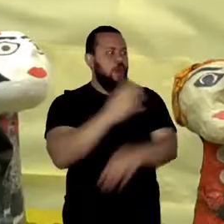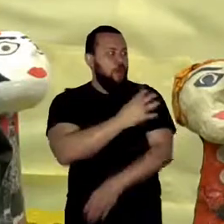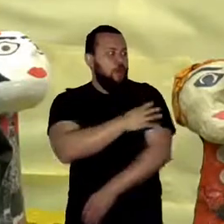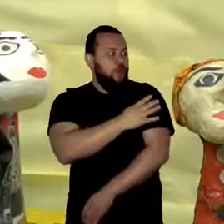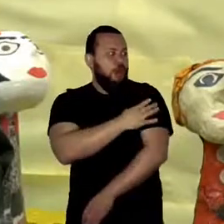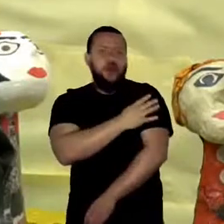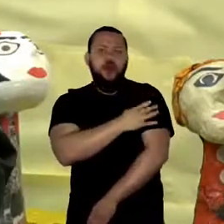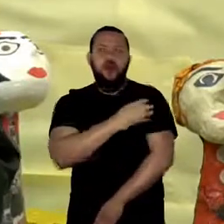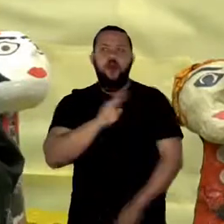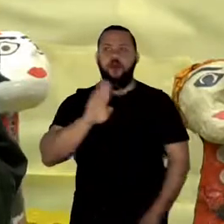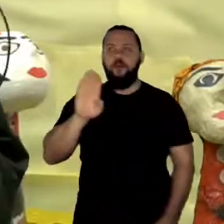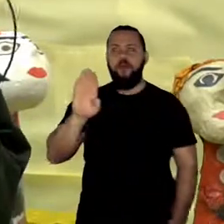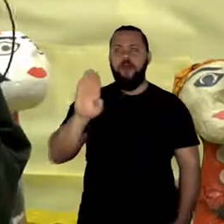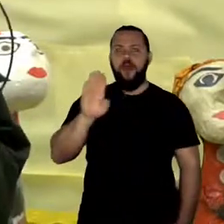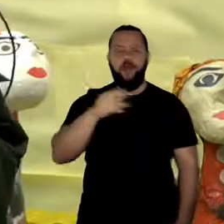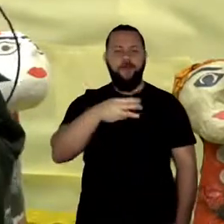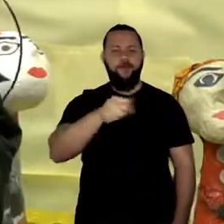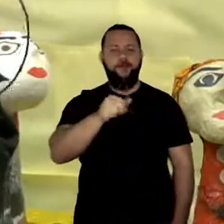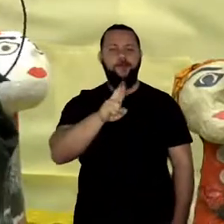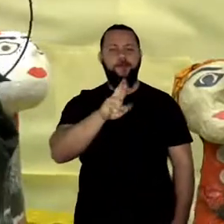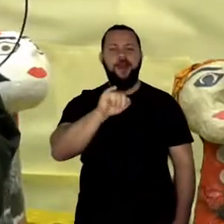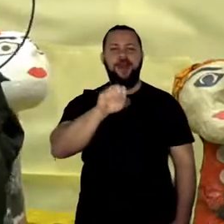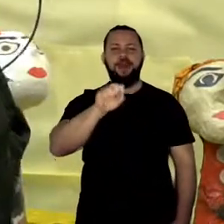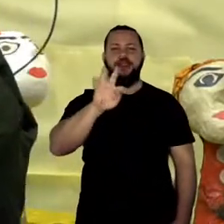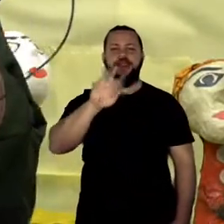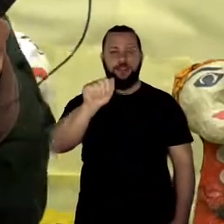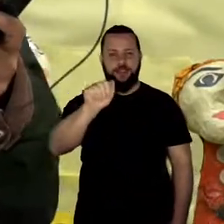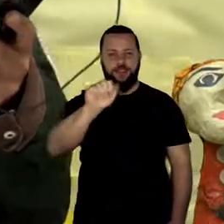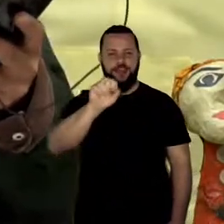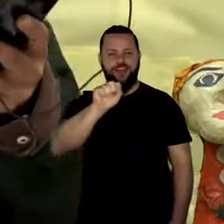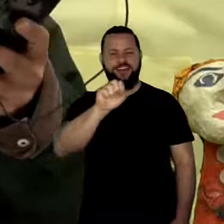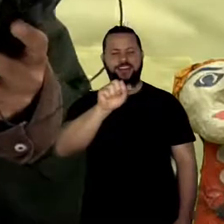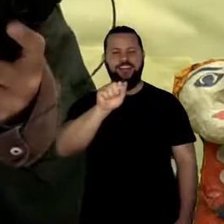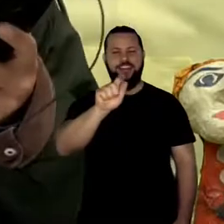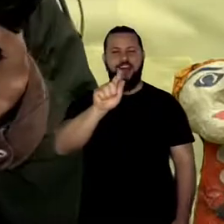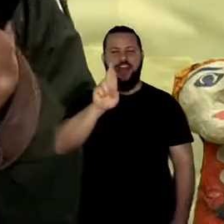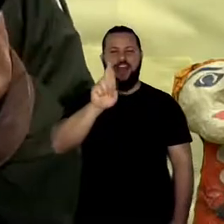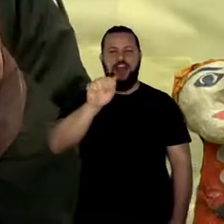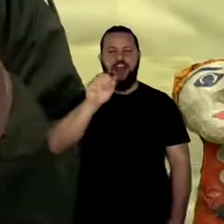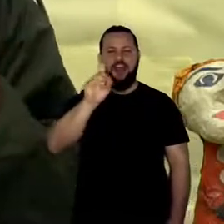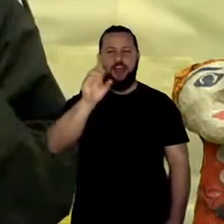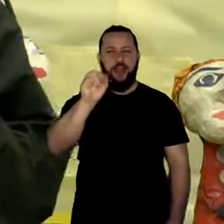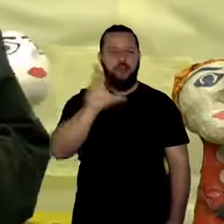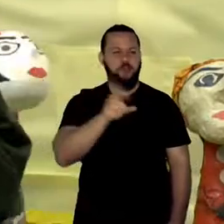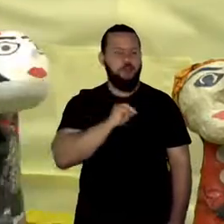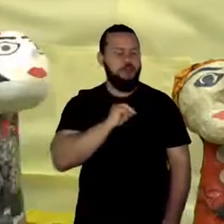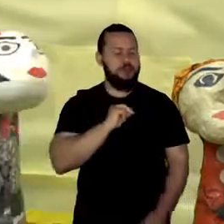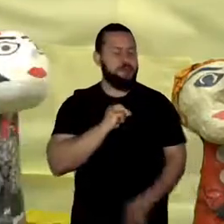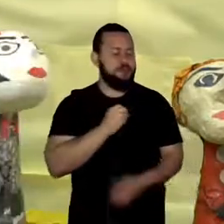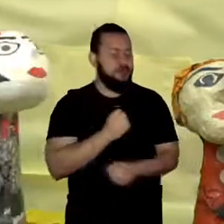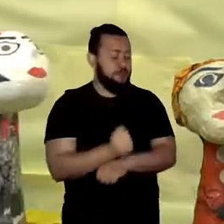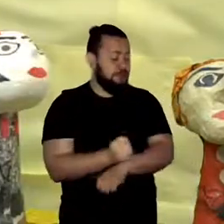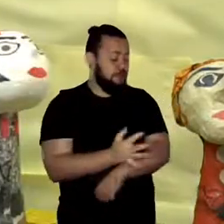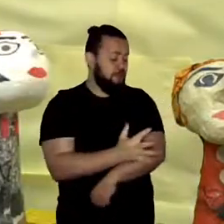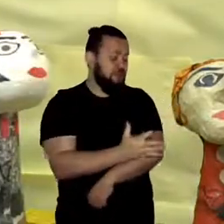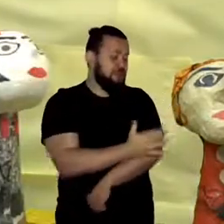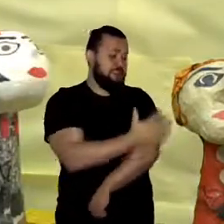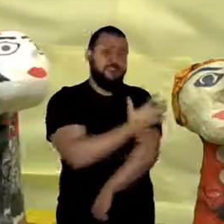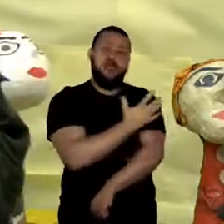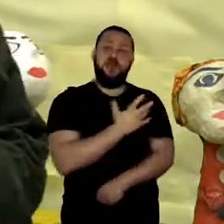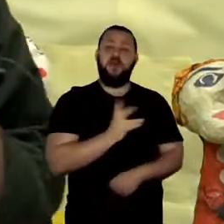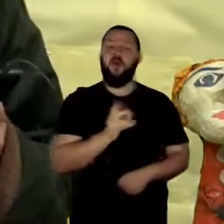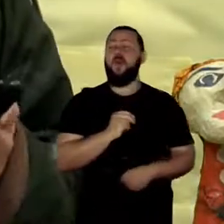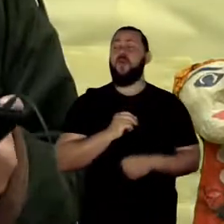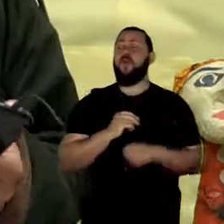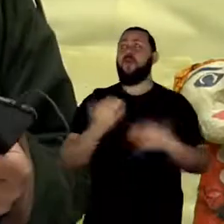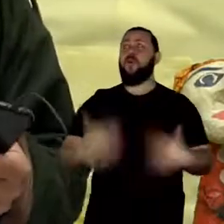Marista Sagrado. Ellen Stephanie também colocou aqui, a emoção chegou aqui sem dúvidas. Que bom.